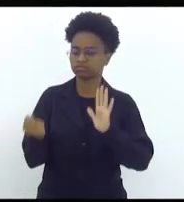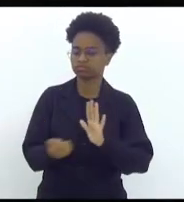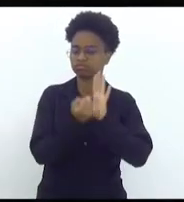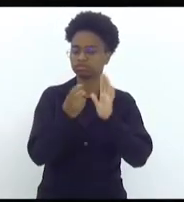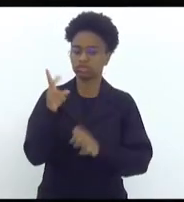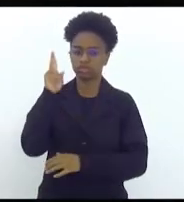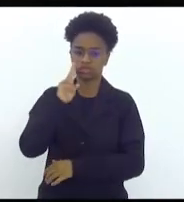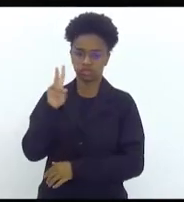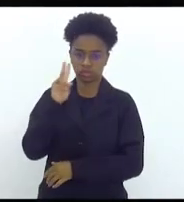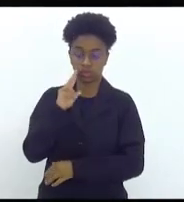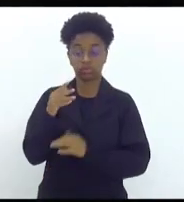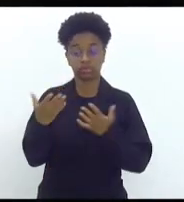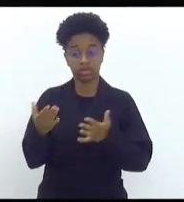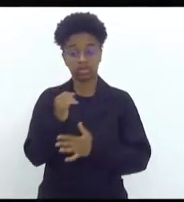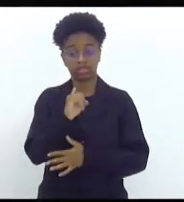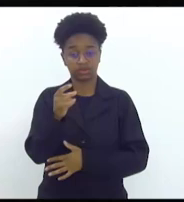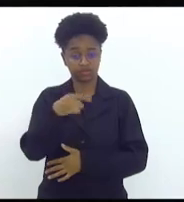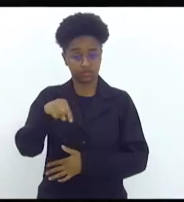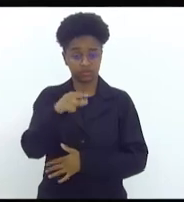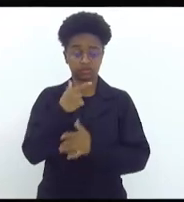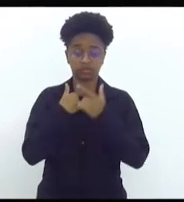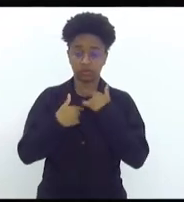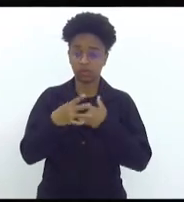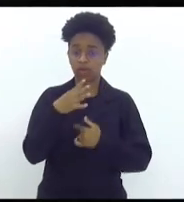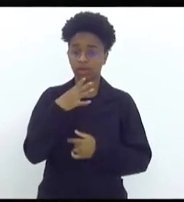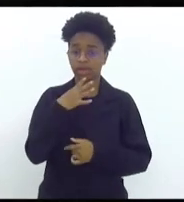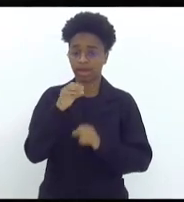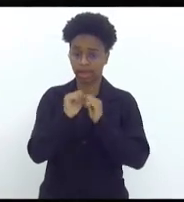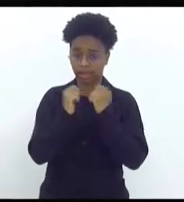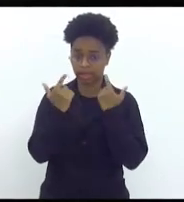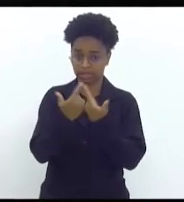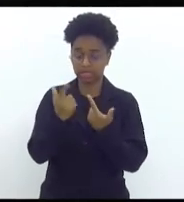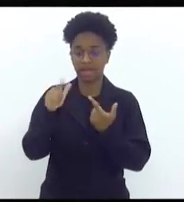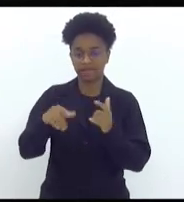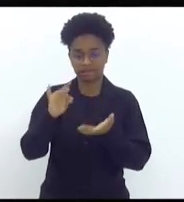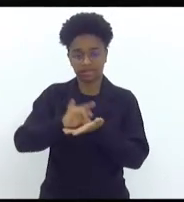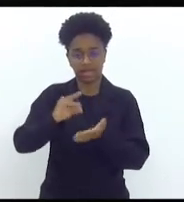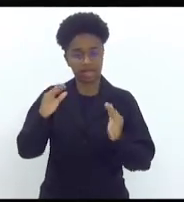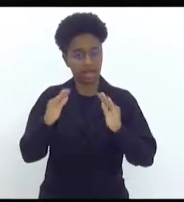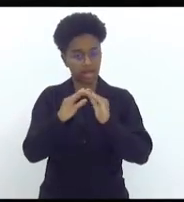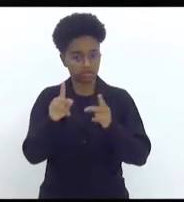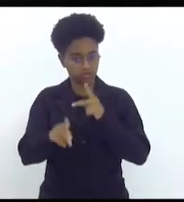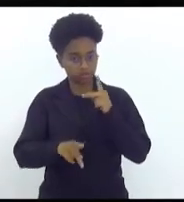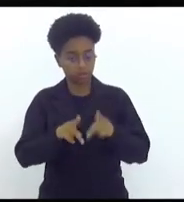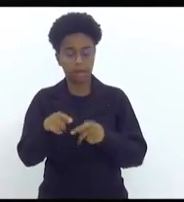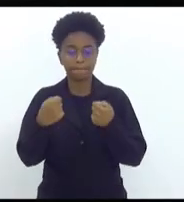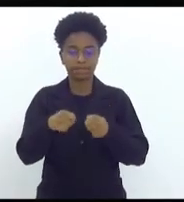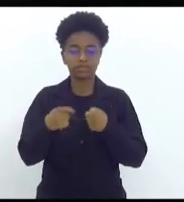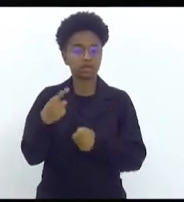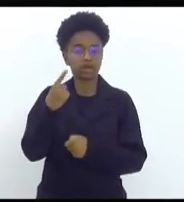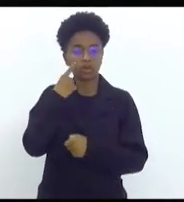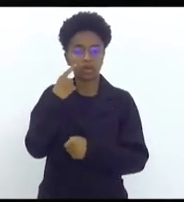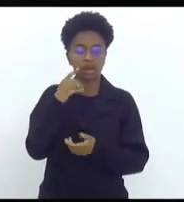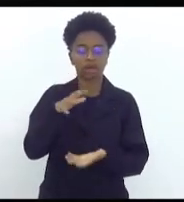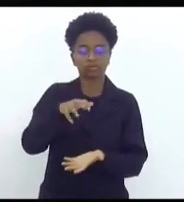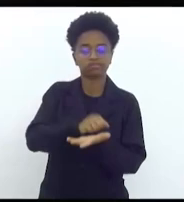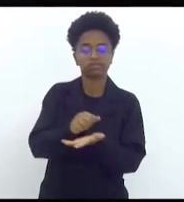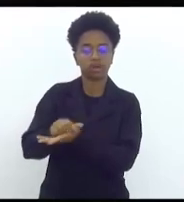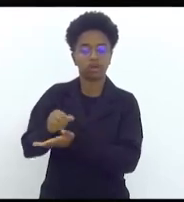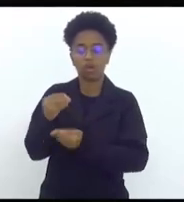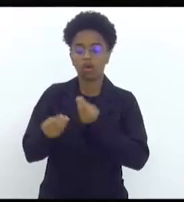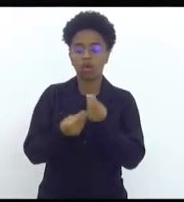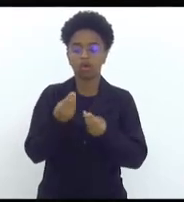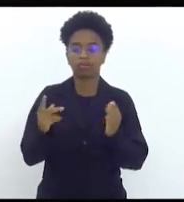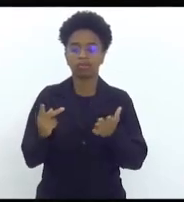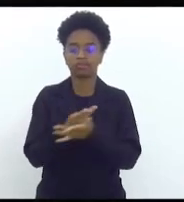para aqueles que quiserem conhecer alérgico uma casa do Povo olhem os registros do que foi a atividade